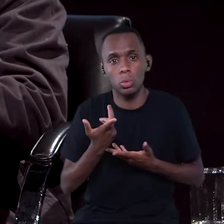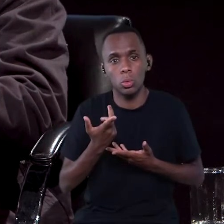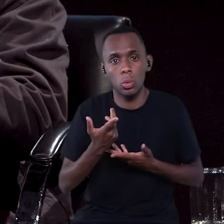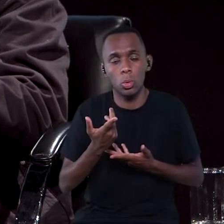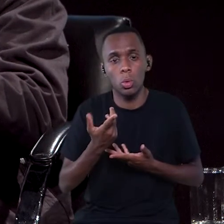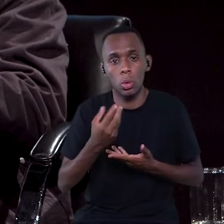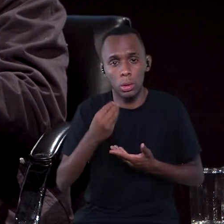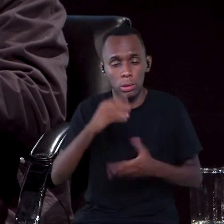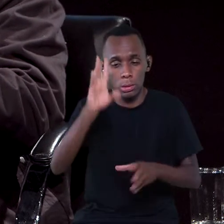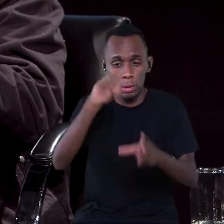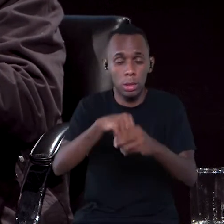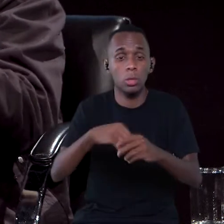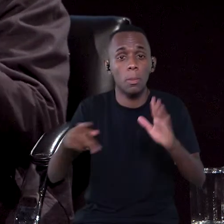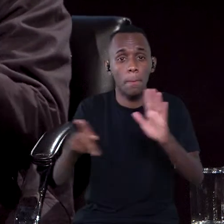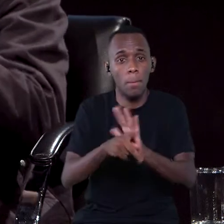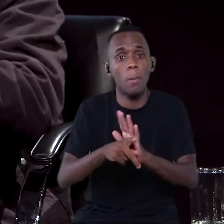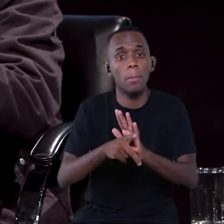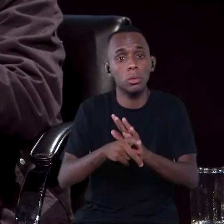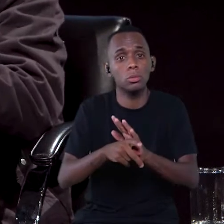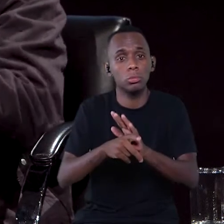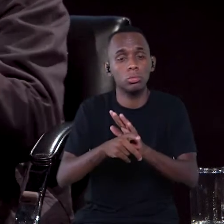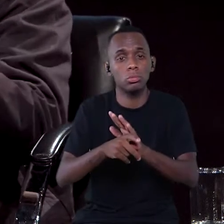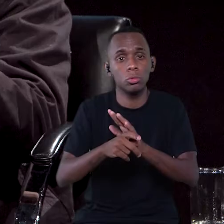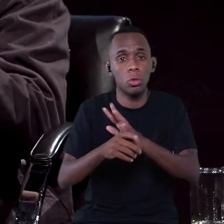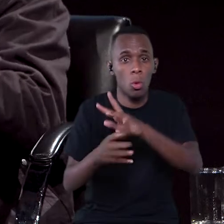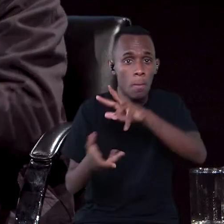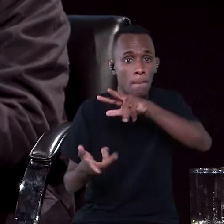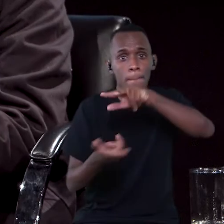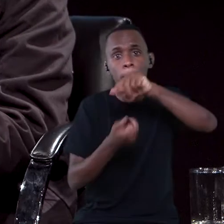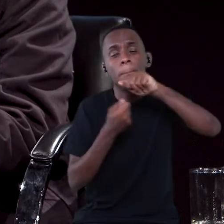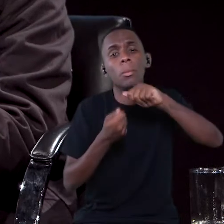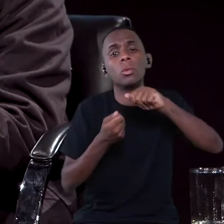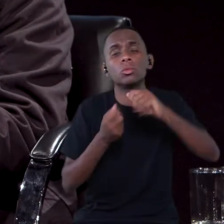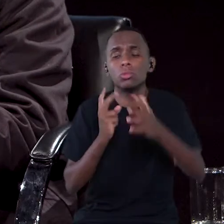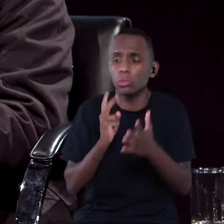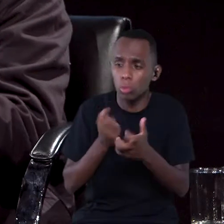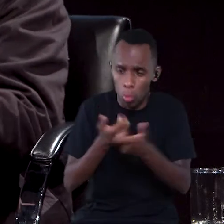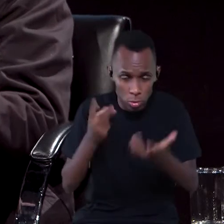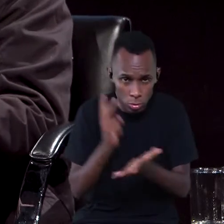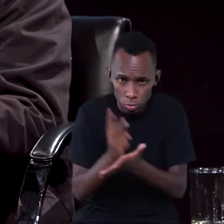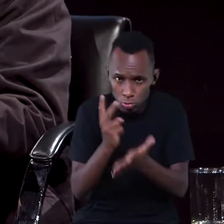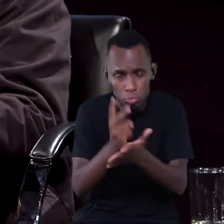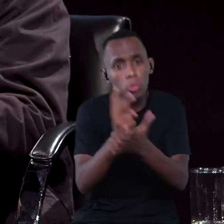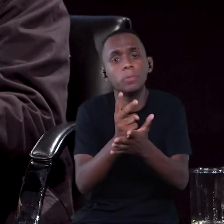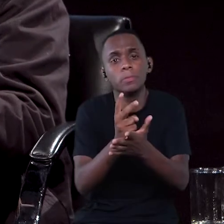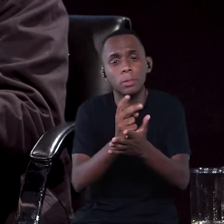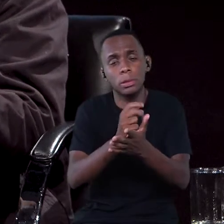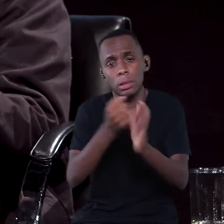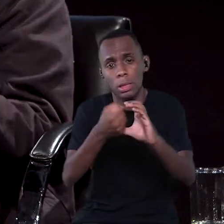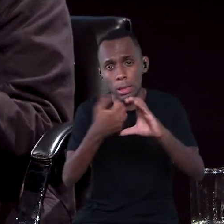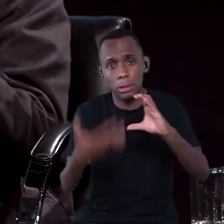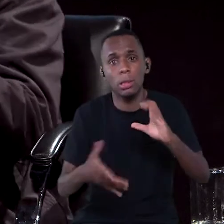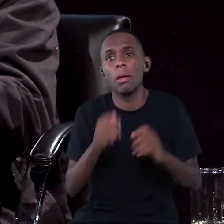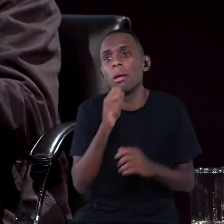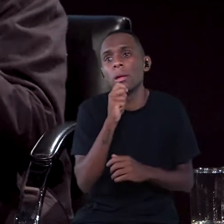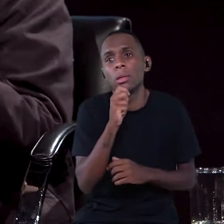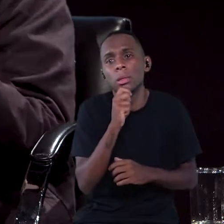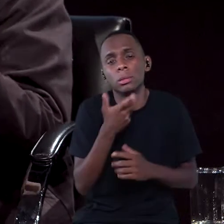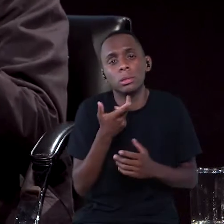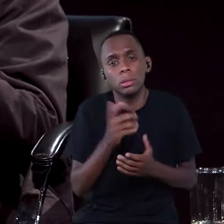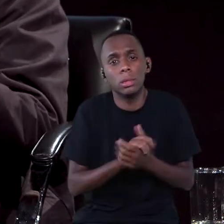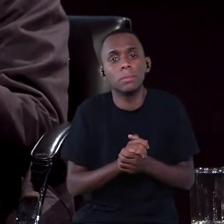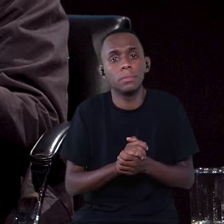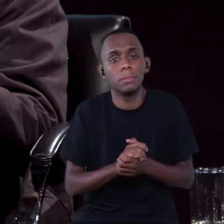continente, a gente tem que pensar que os movimentos de resistências culturais permaneceram. E nunca foram inertes. E você, quando tem que fazer